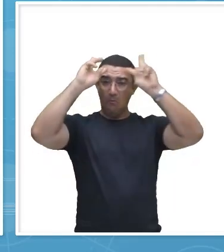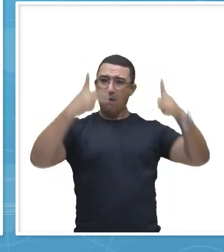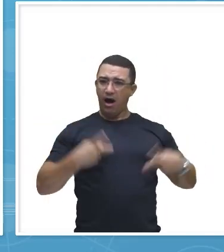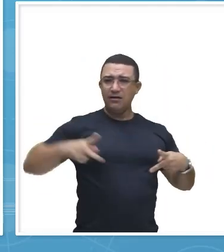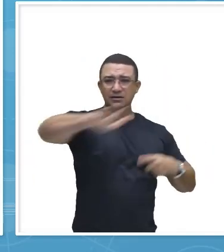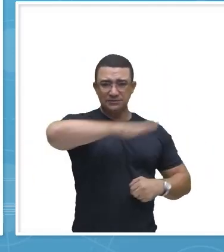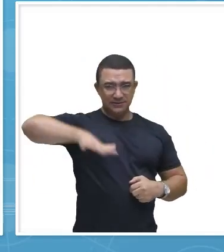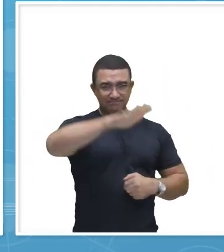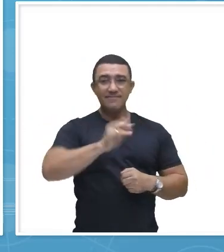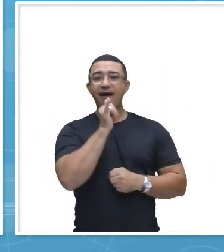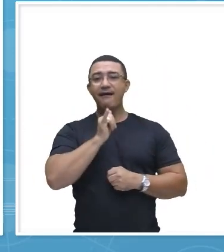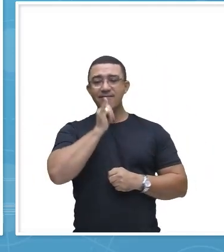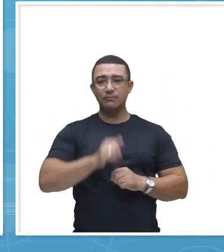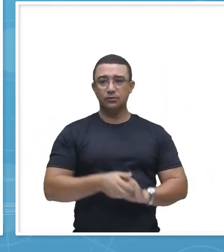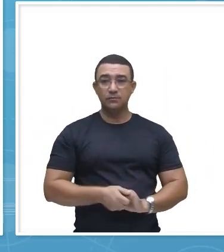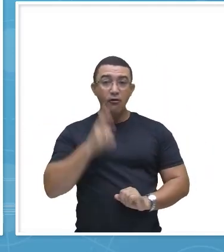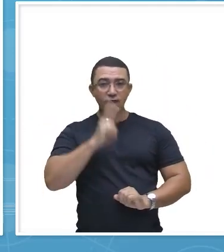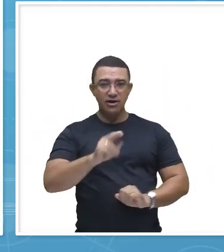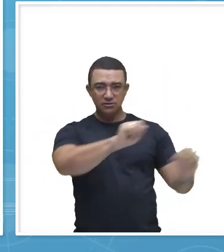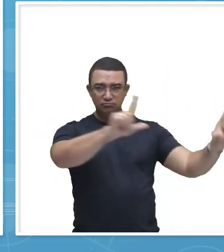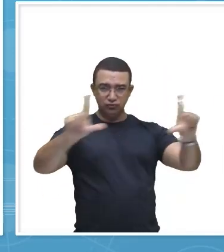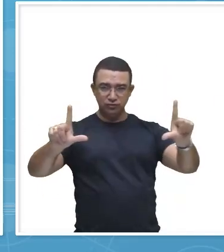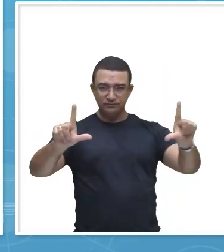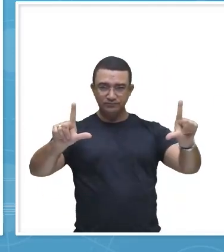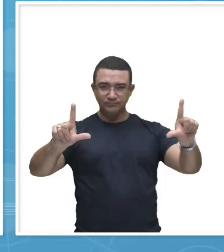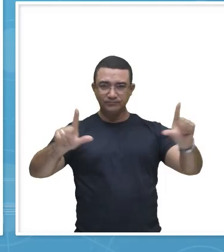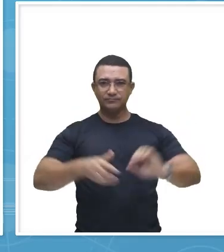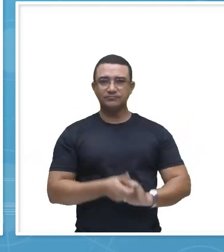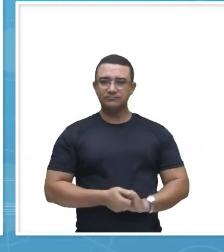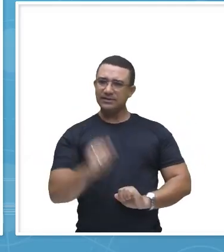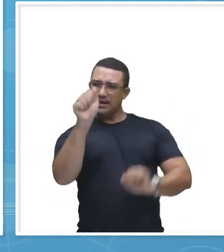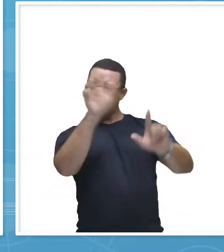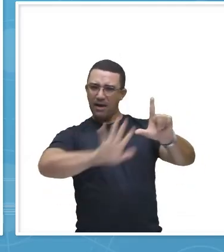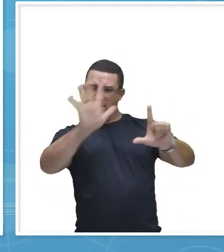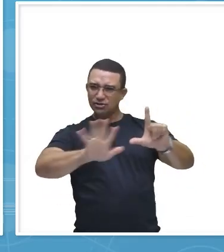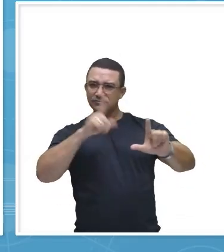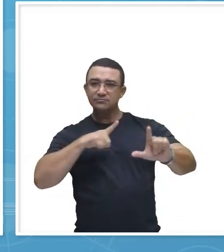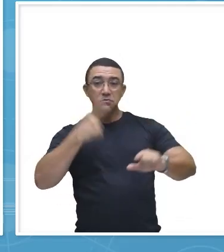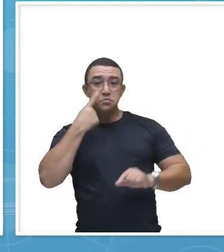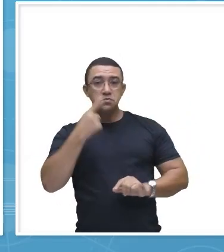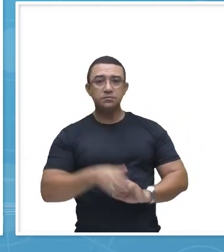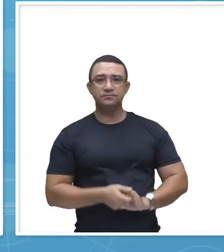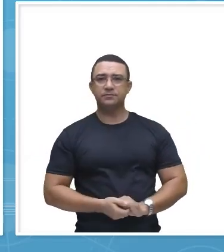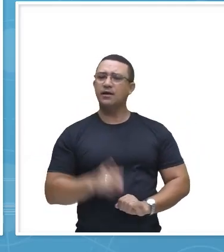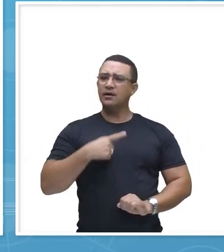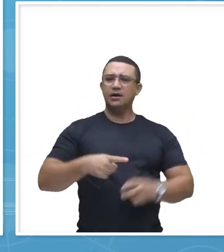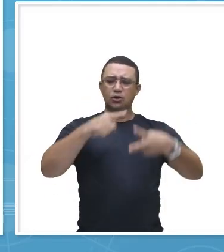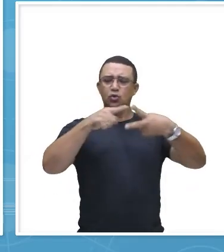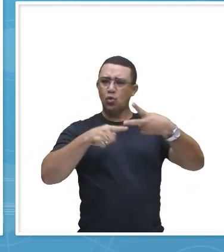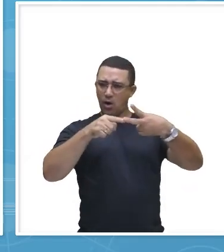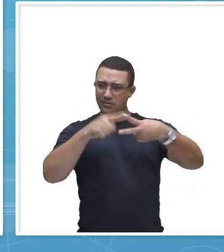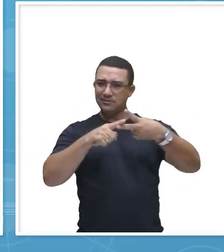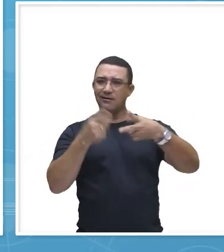Por exemplo, observem essa imagem. Nessa imagem, nós temos duas classificações sociais. Uma,